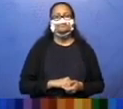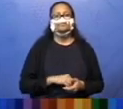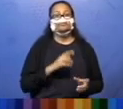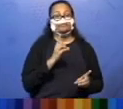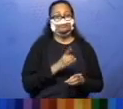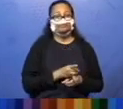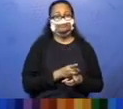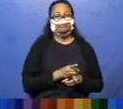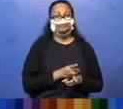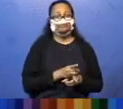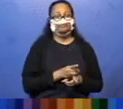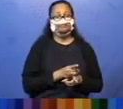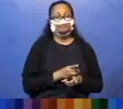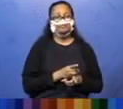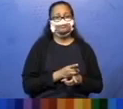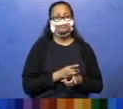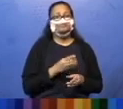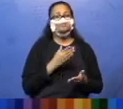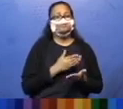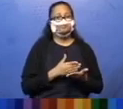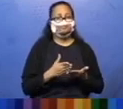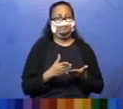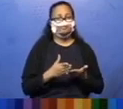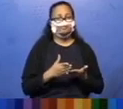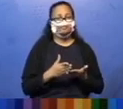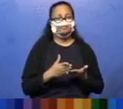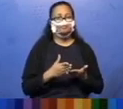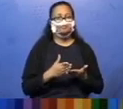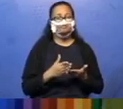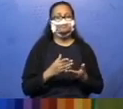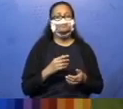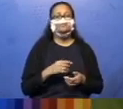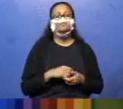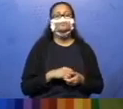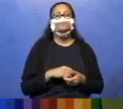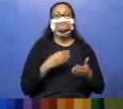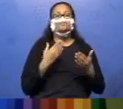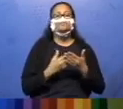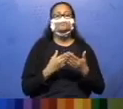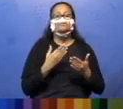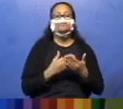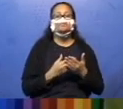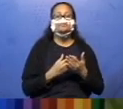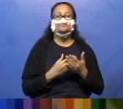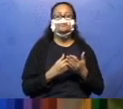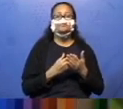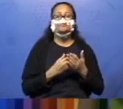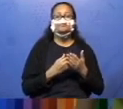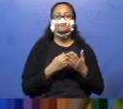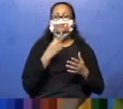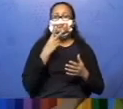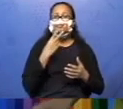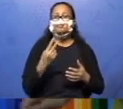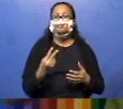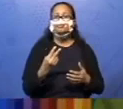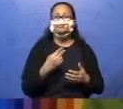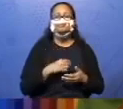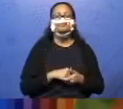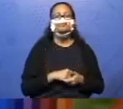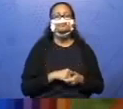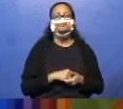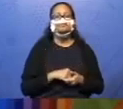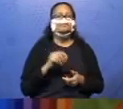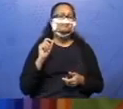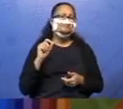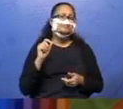Achou? Vamos lá? Partindo. Estudo da língua. De novo, vamos ver o